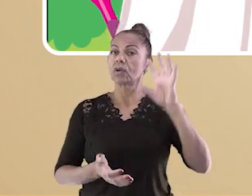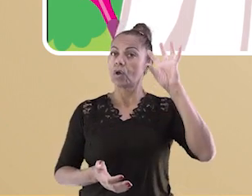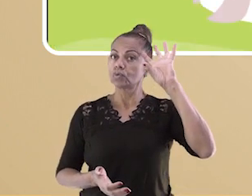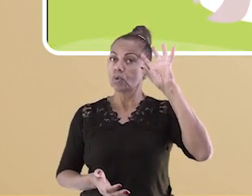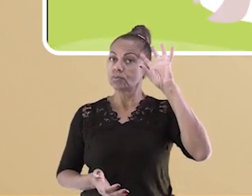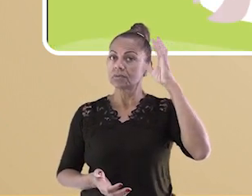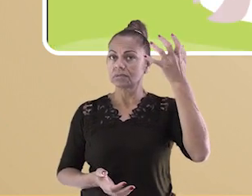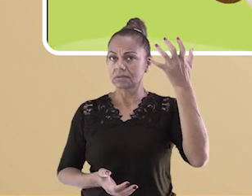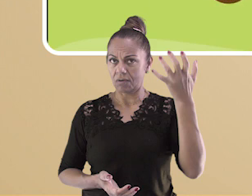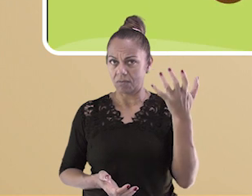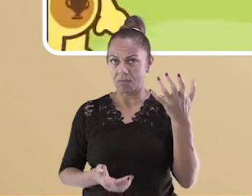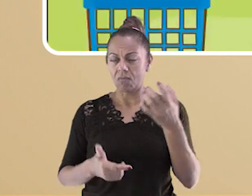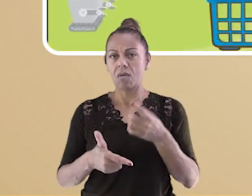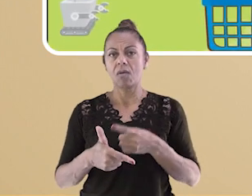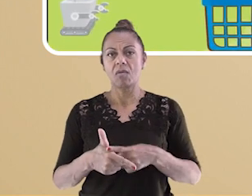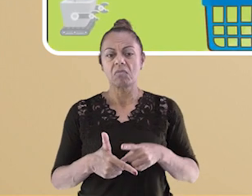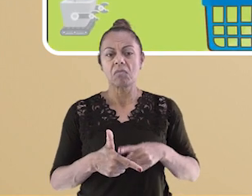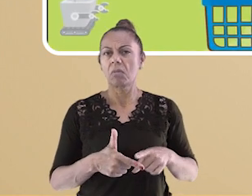problemas.